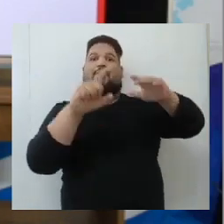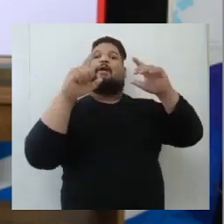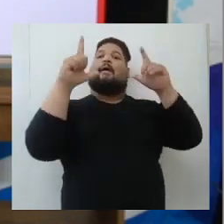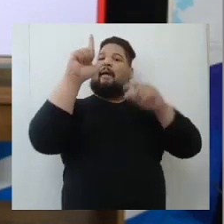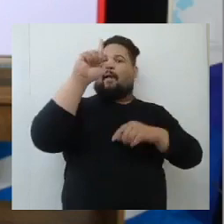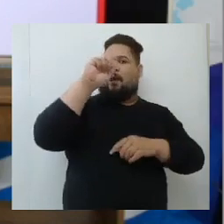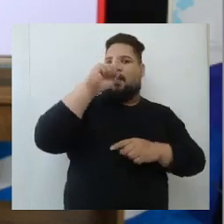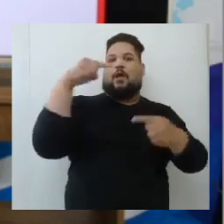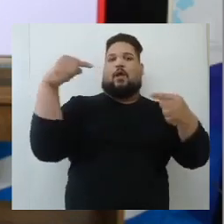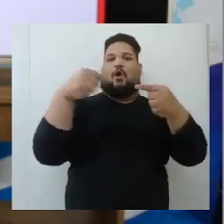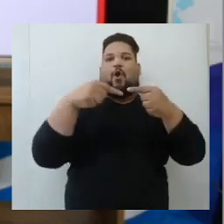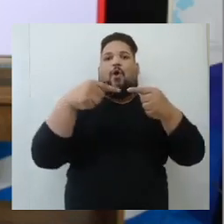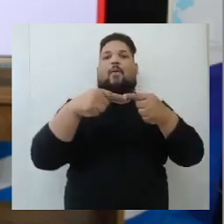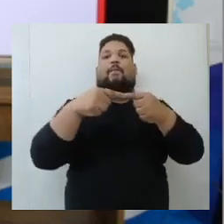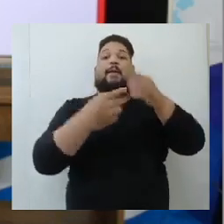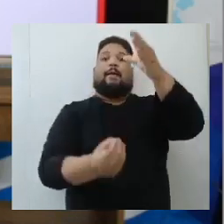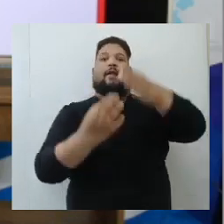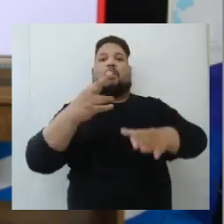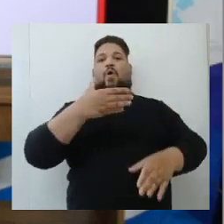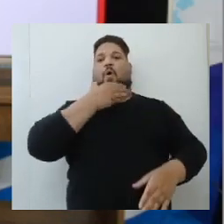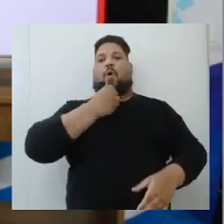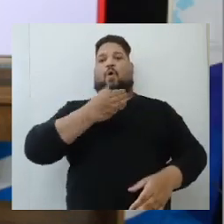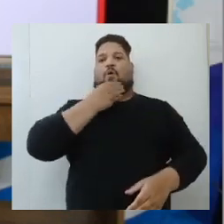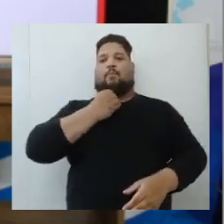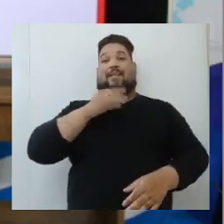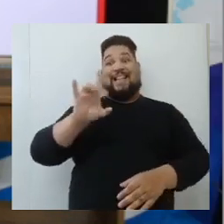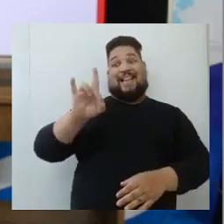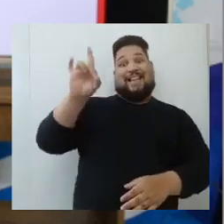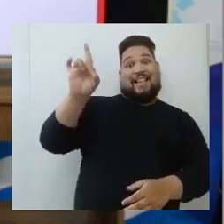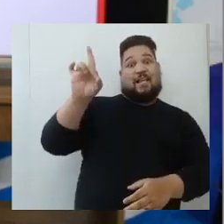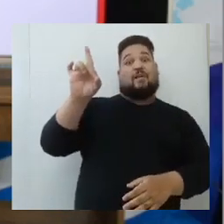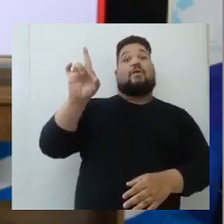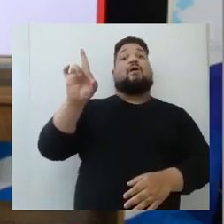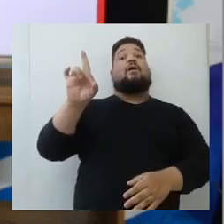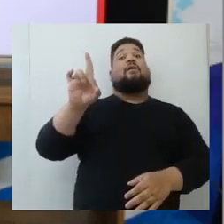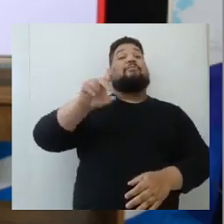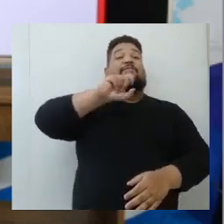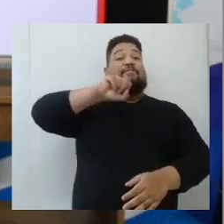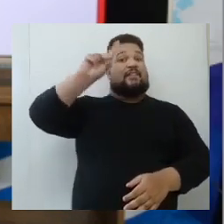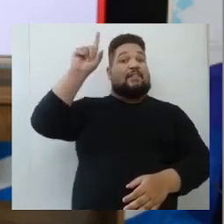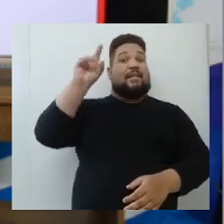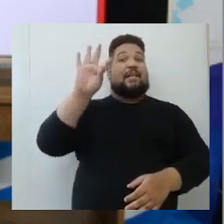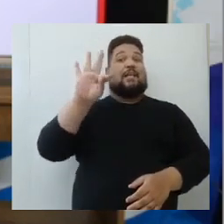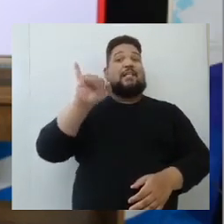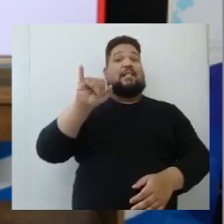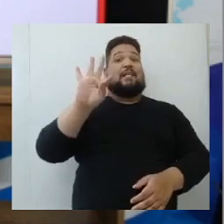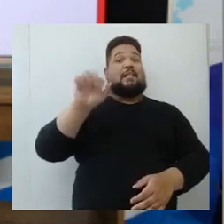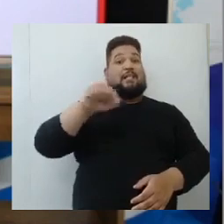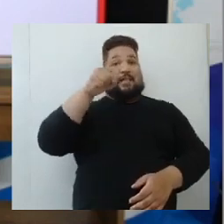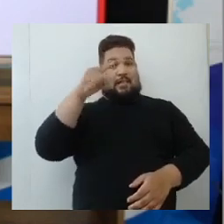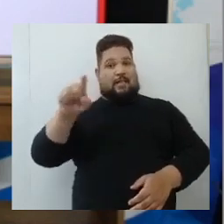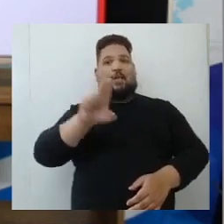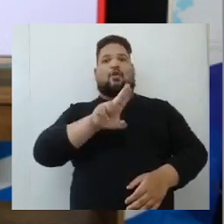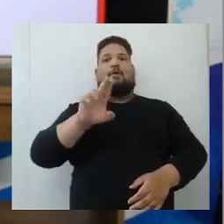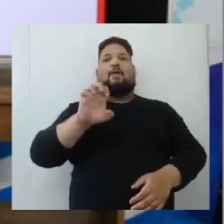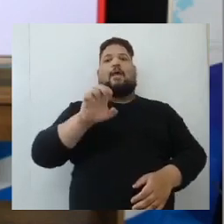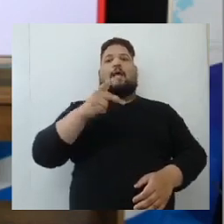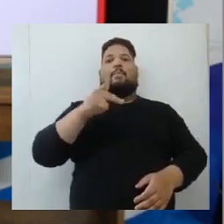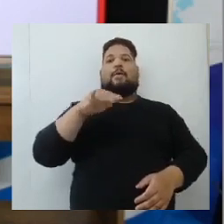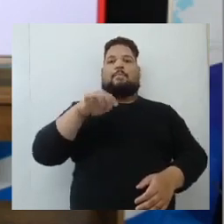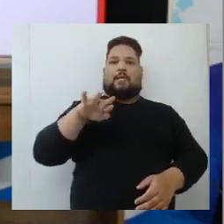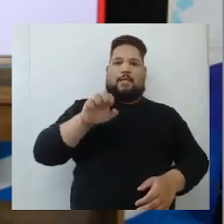feito de dois titãs, dois deuses antigos, os irmãos Epimeteu